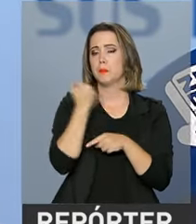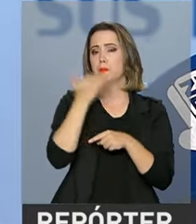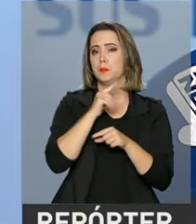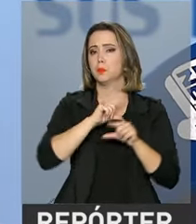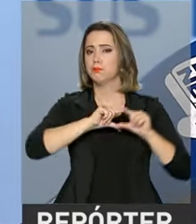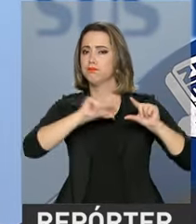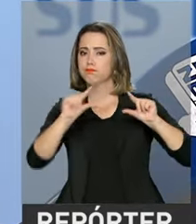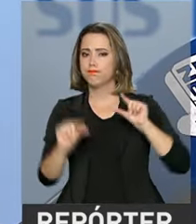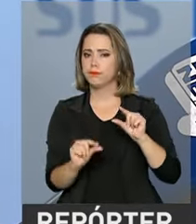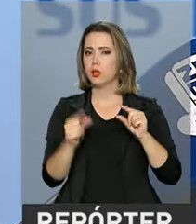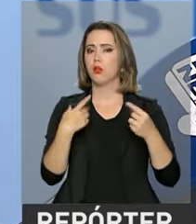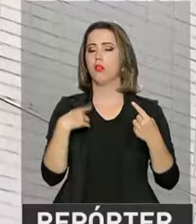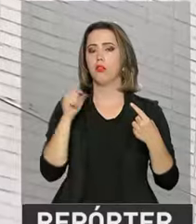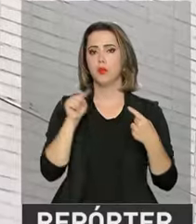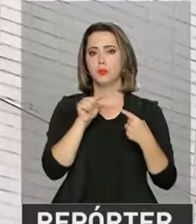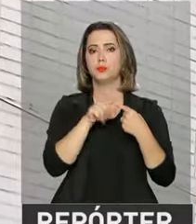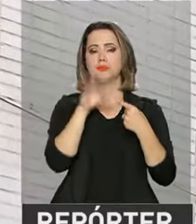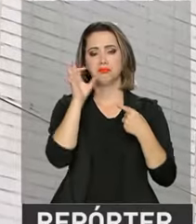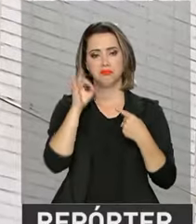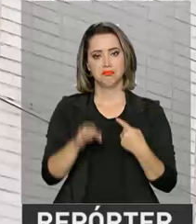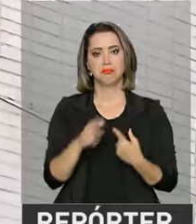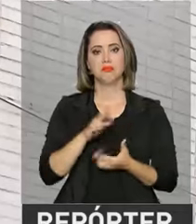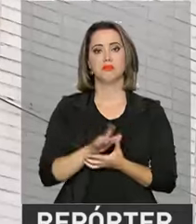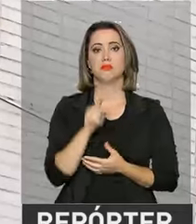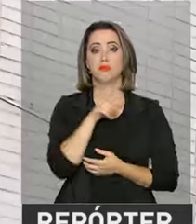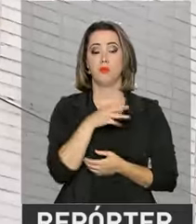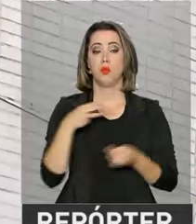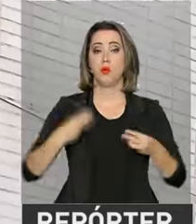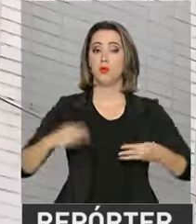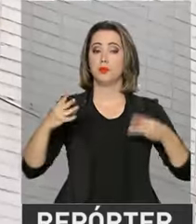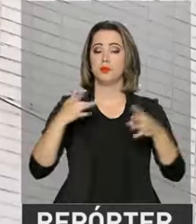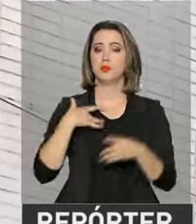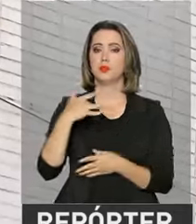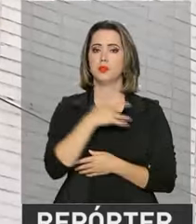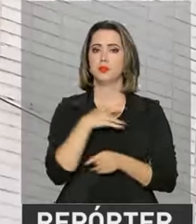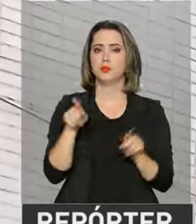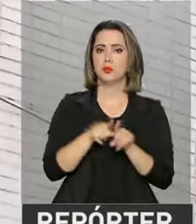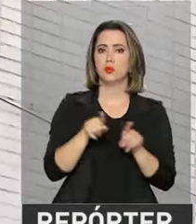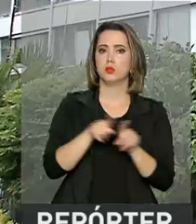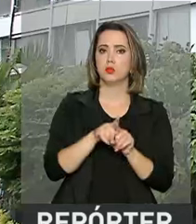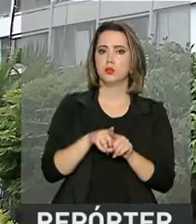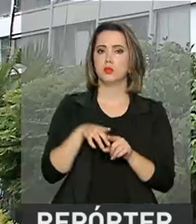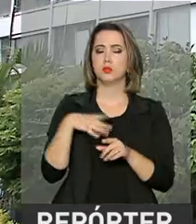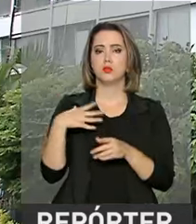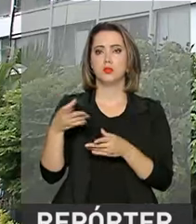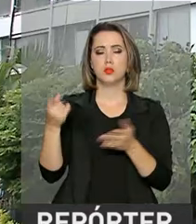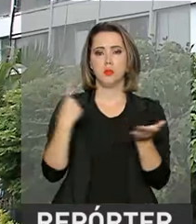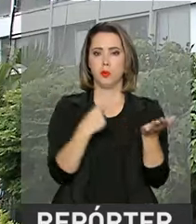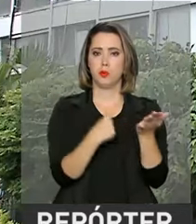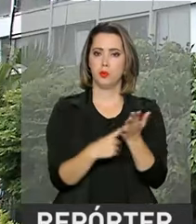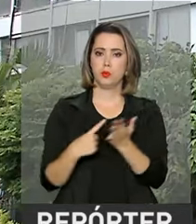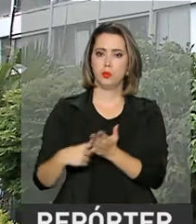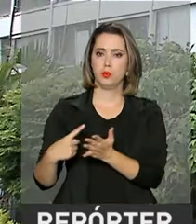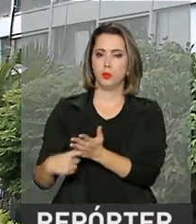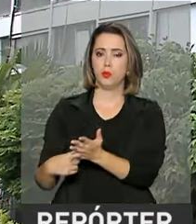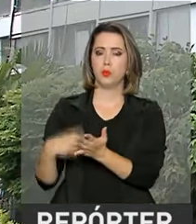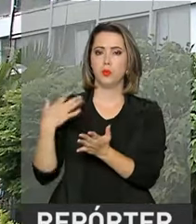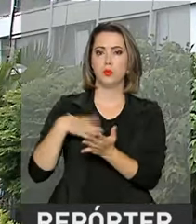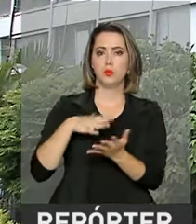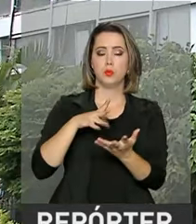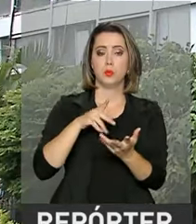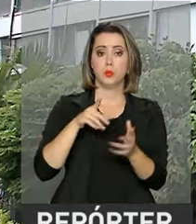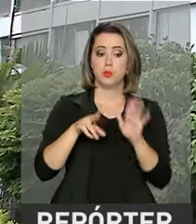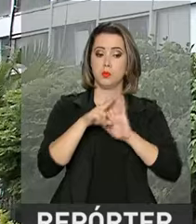alcançado pela política de saúde o Ministério da Saúde também adotou metas internacionais para frear o crescimento do excesso de